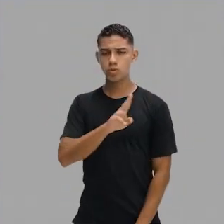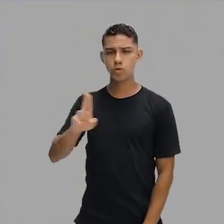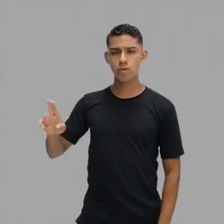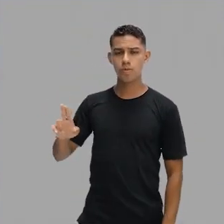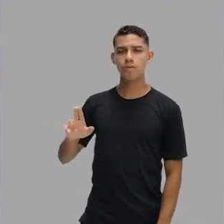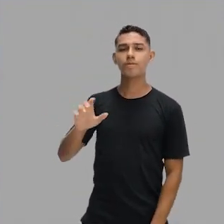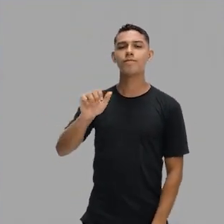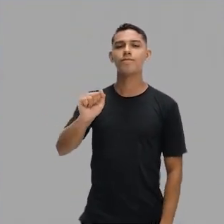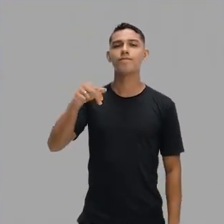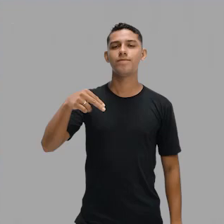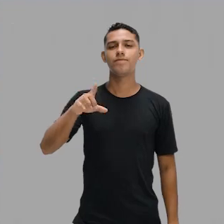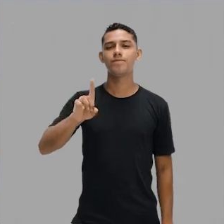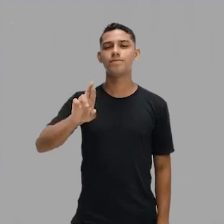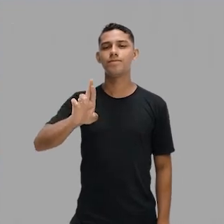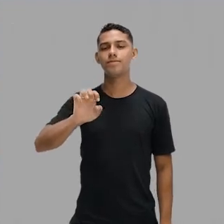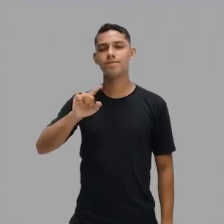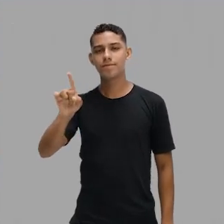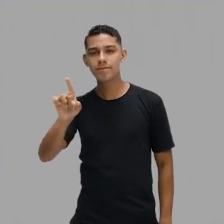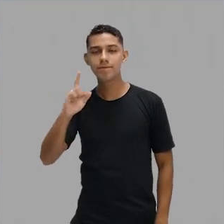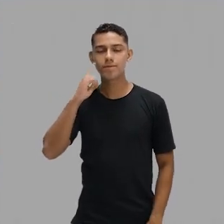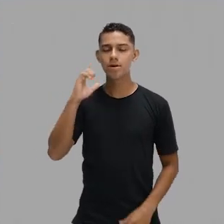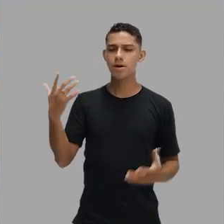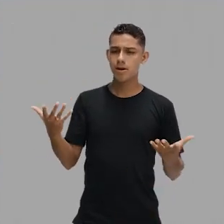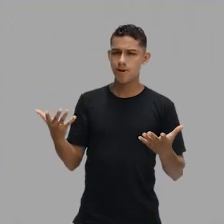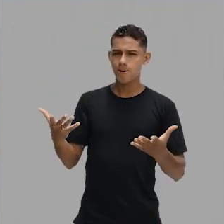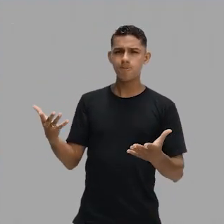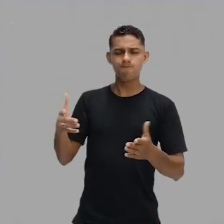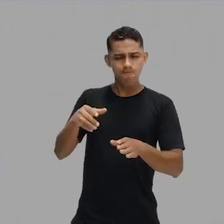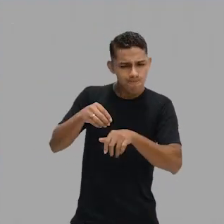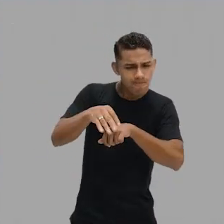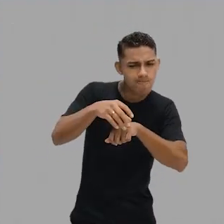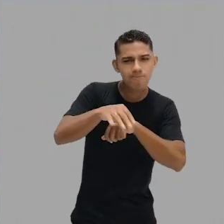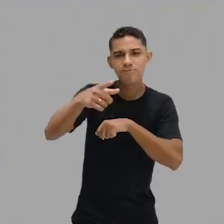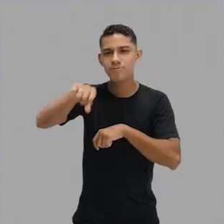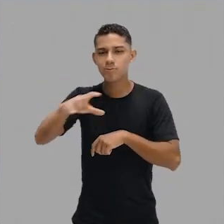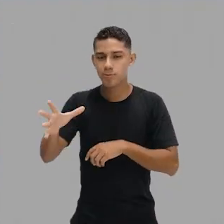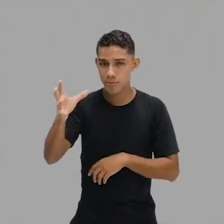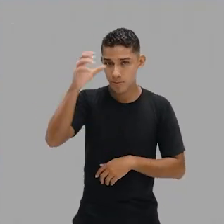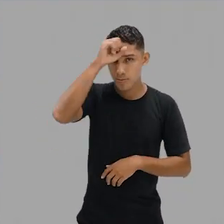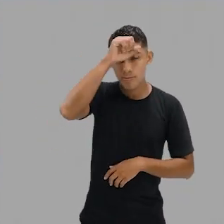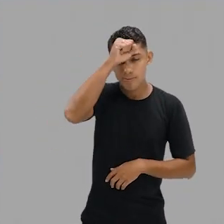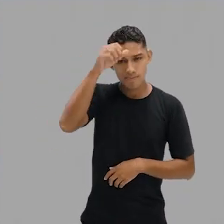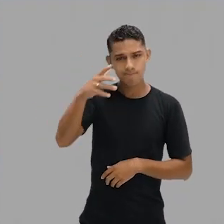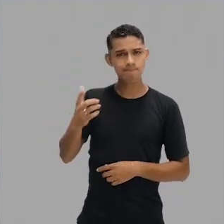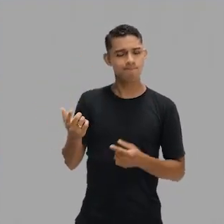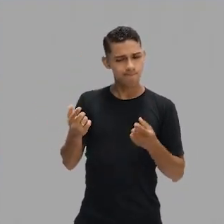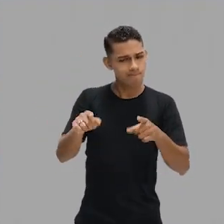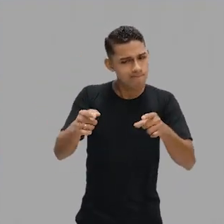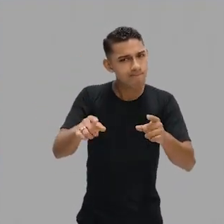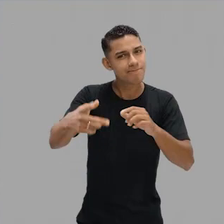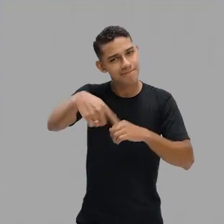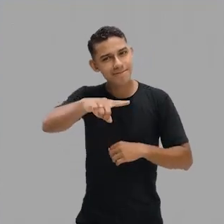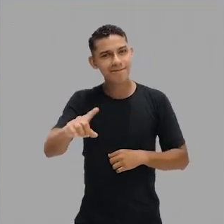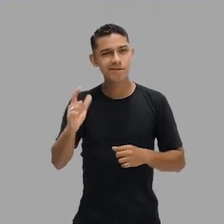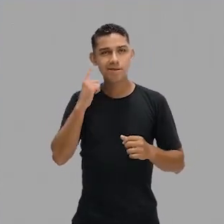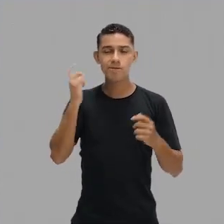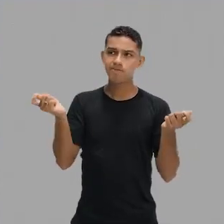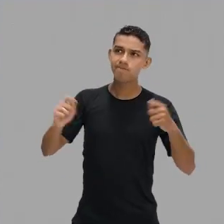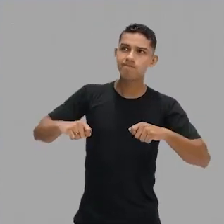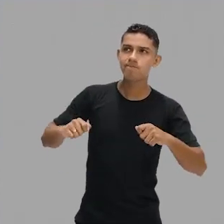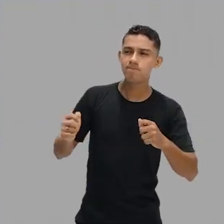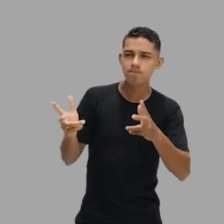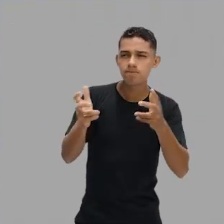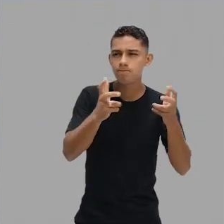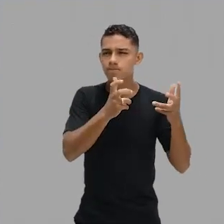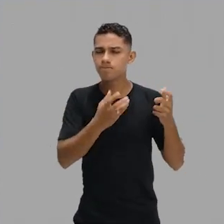com vocês em vocês aprenderem um pouco mais de filosofia para interpretarem a realidade de vocês, para também, claro, concluírem o